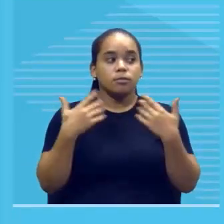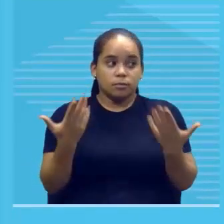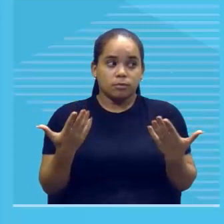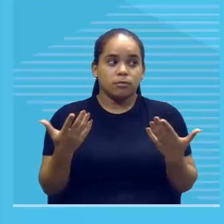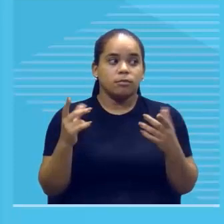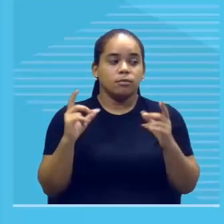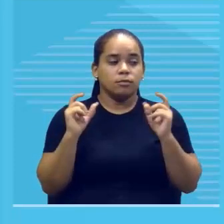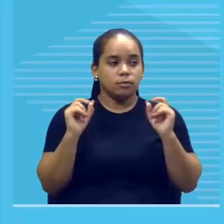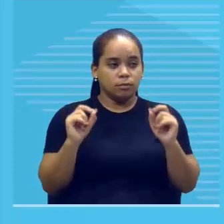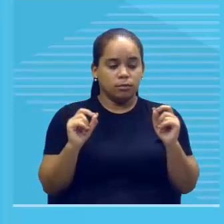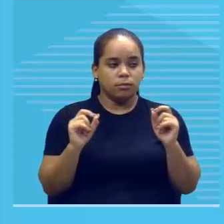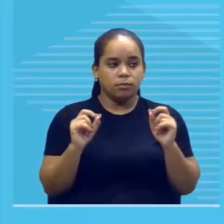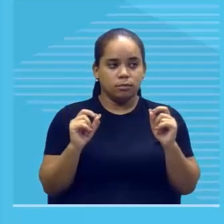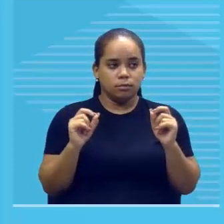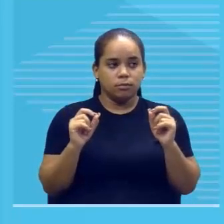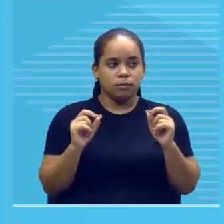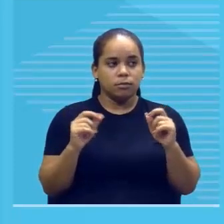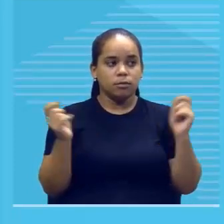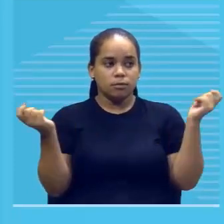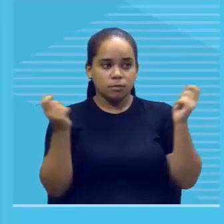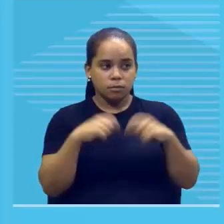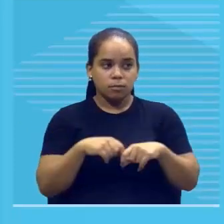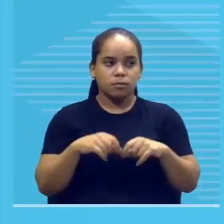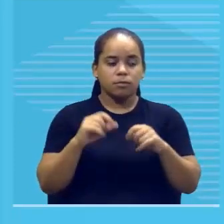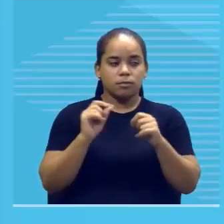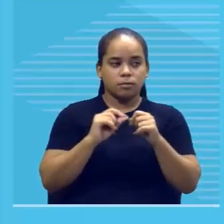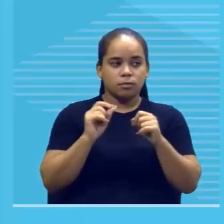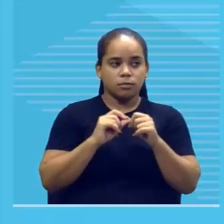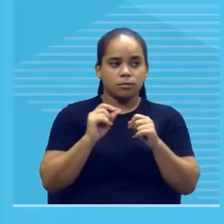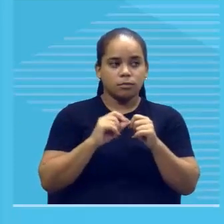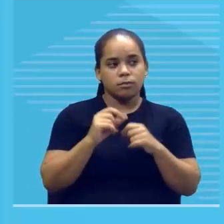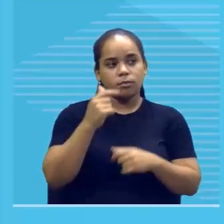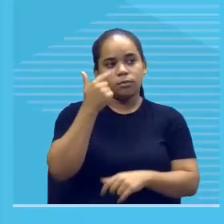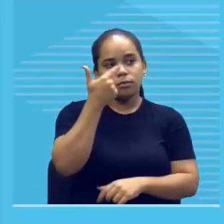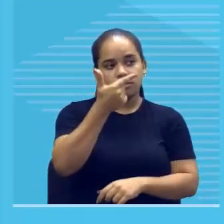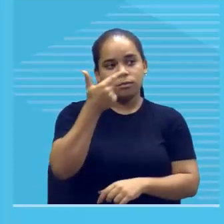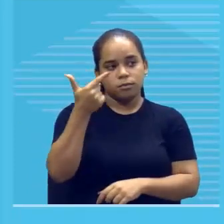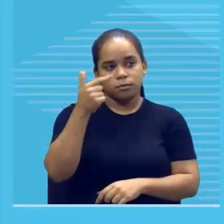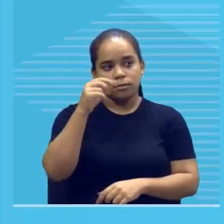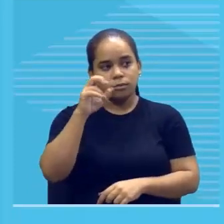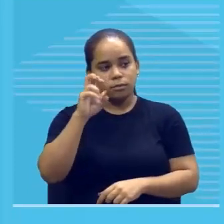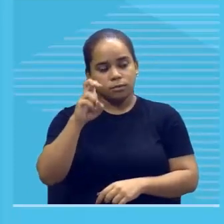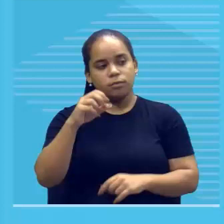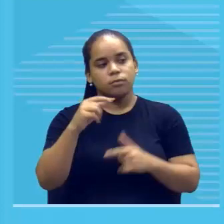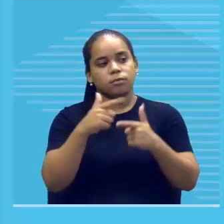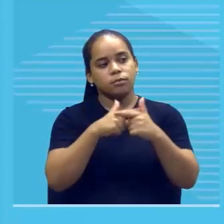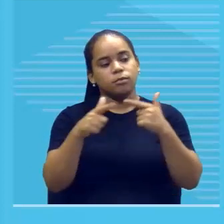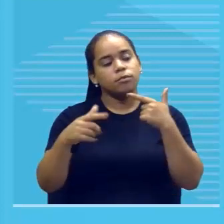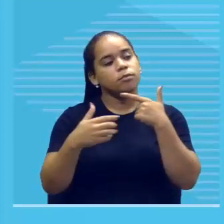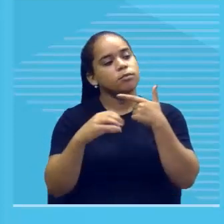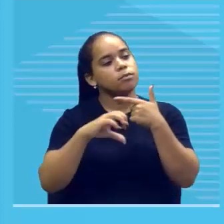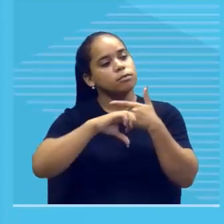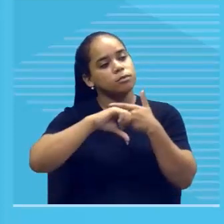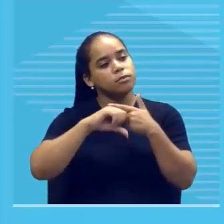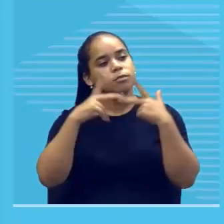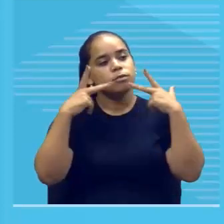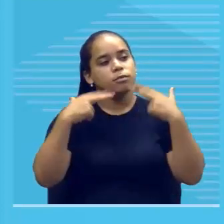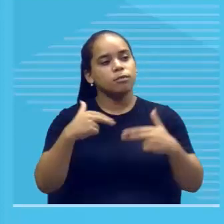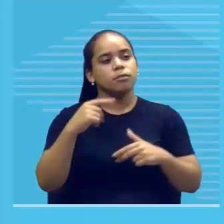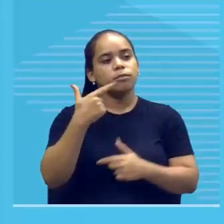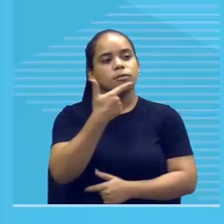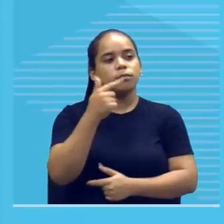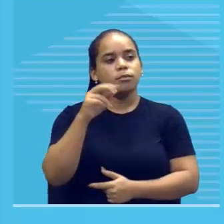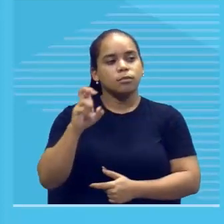então galerinha eu posso dividir o 225 por 9 que é